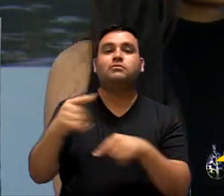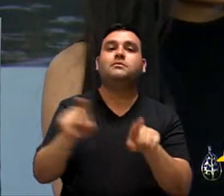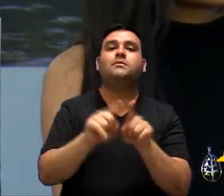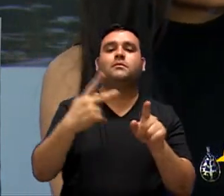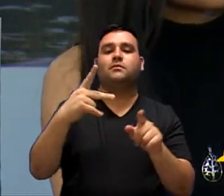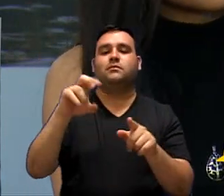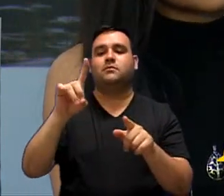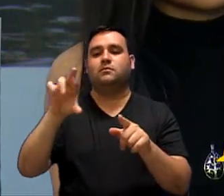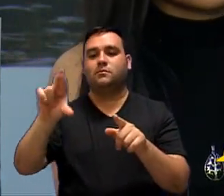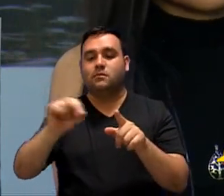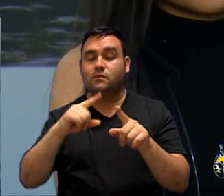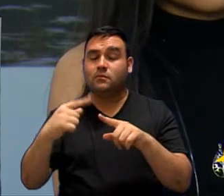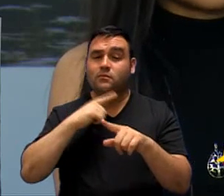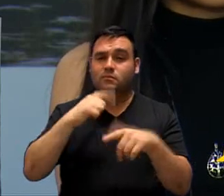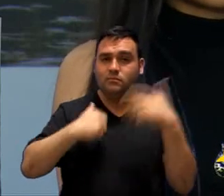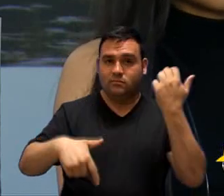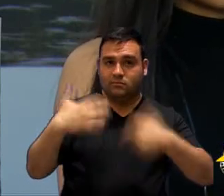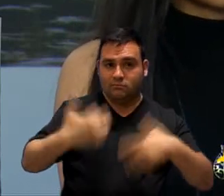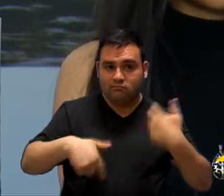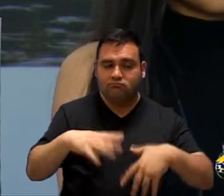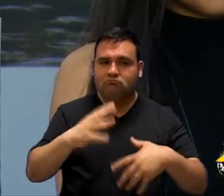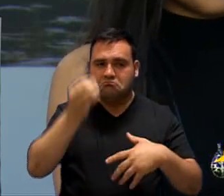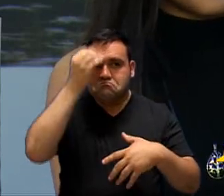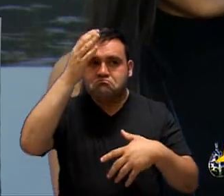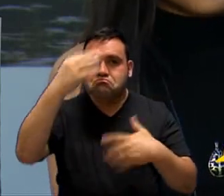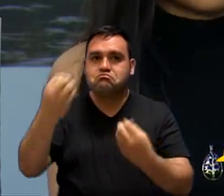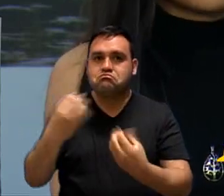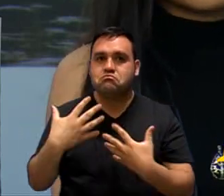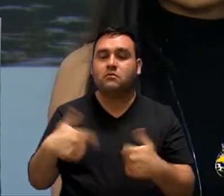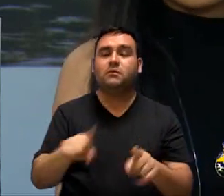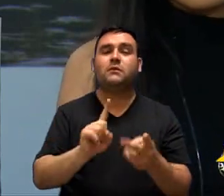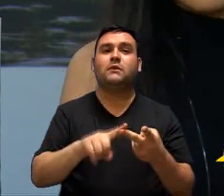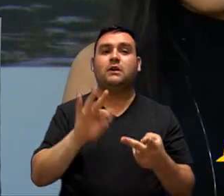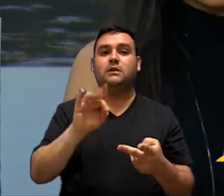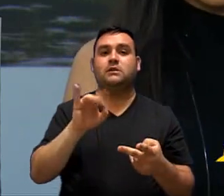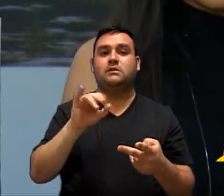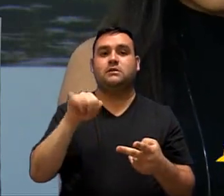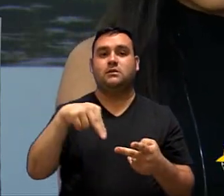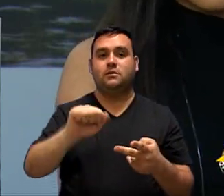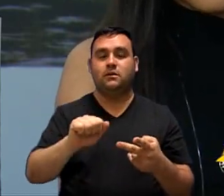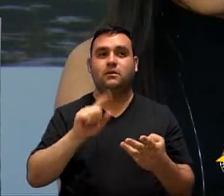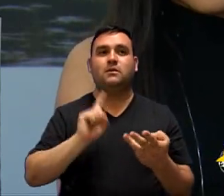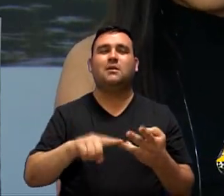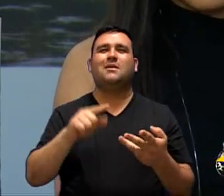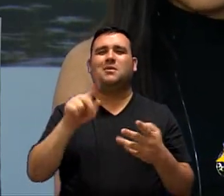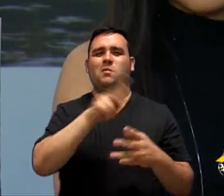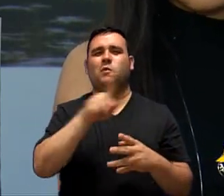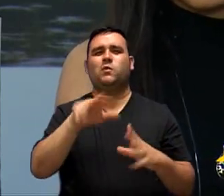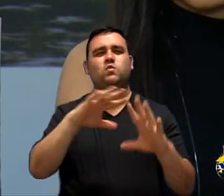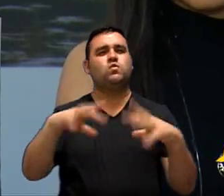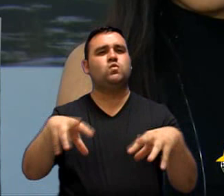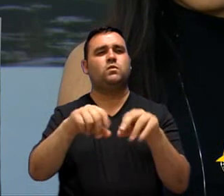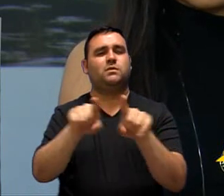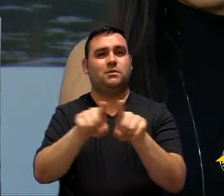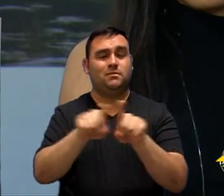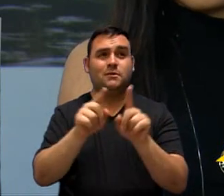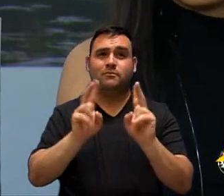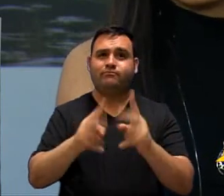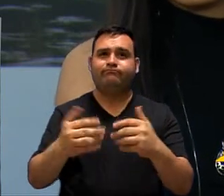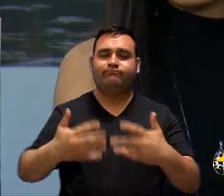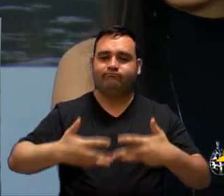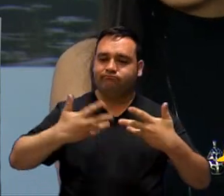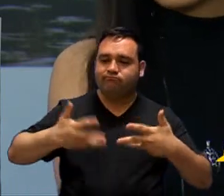ao Pedro, que nos transmitiu muito conhecimento, à Tiziana e aos nossos professores também, que sempre